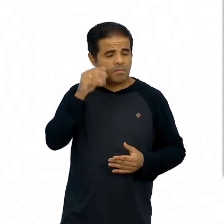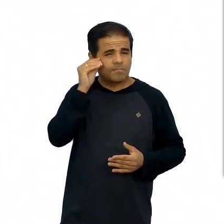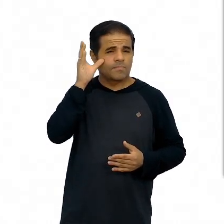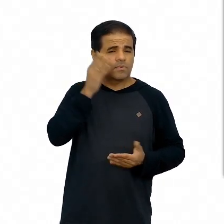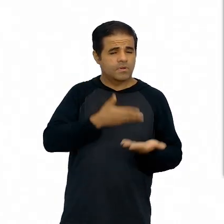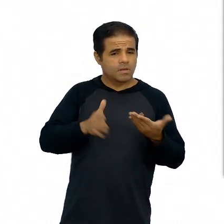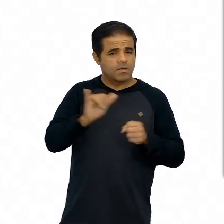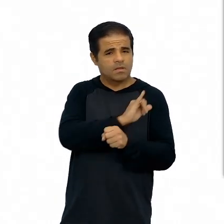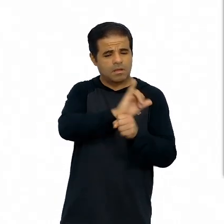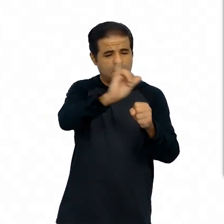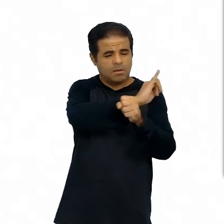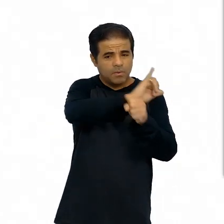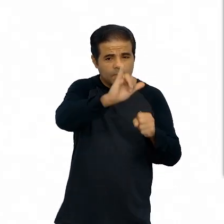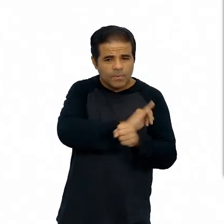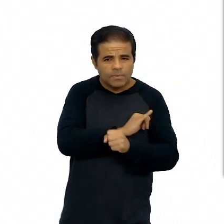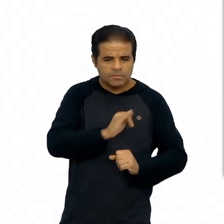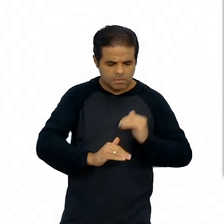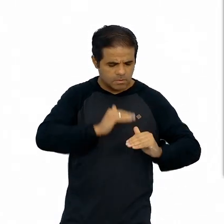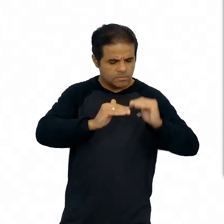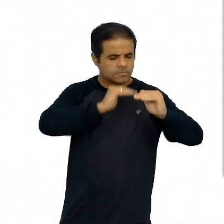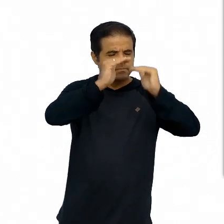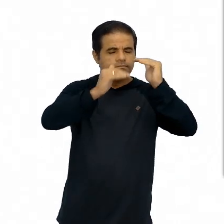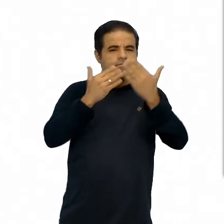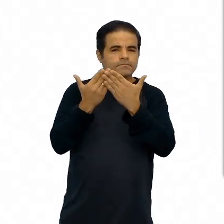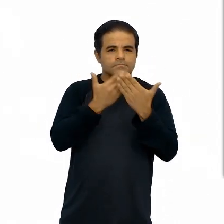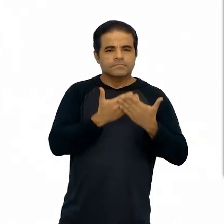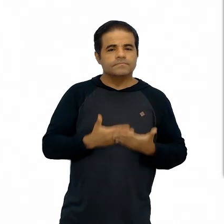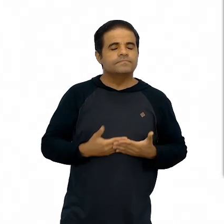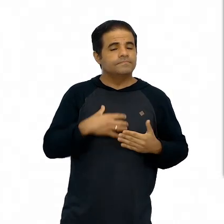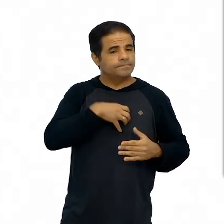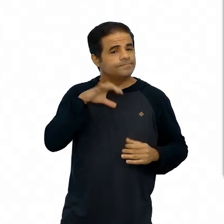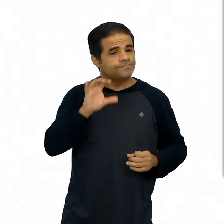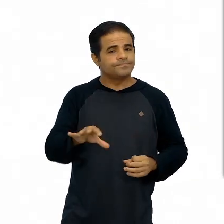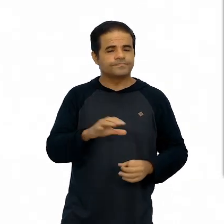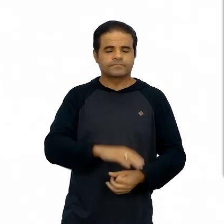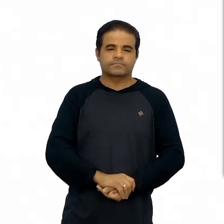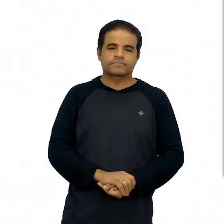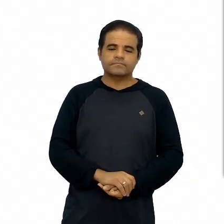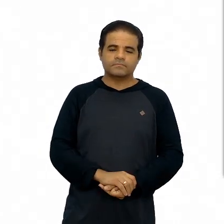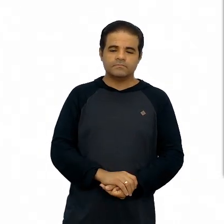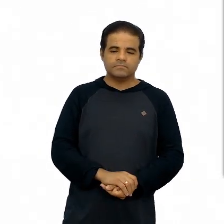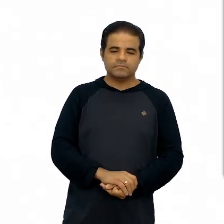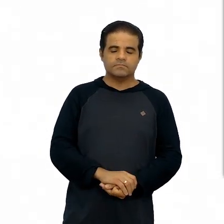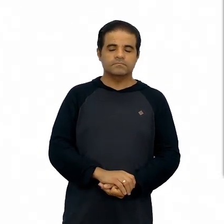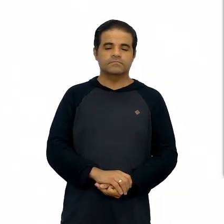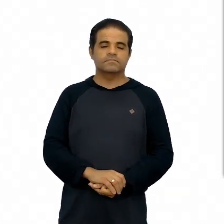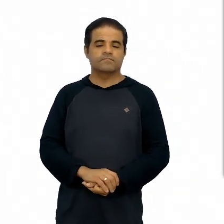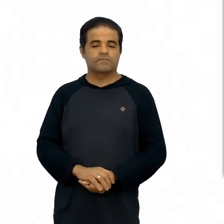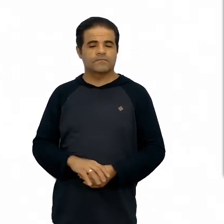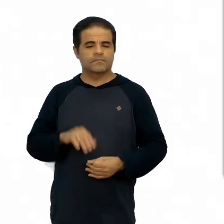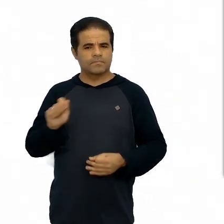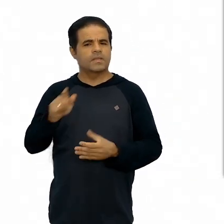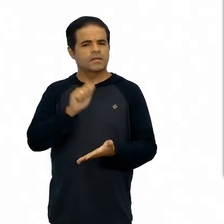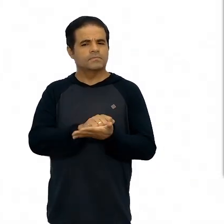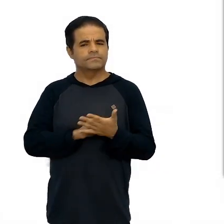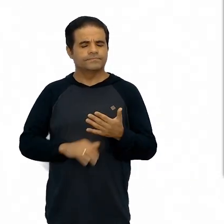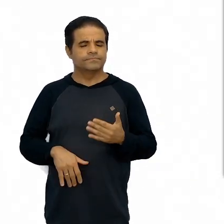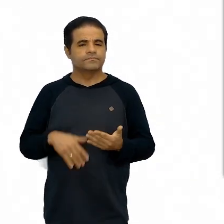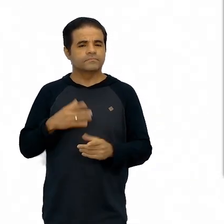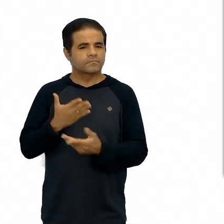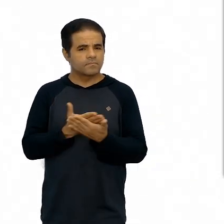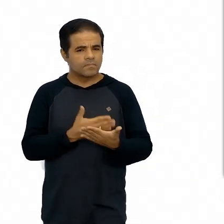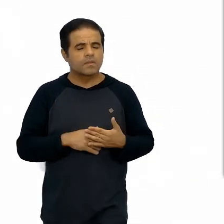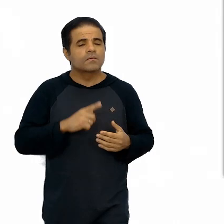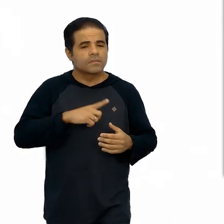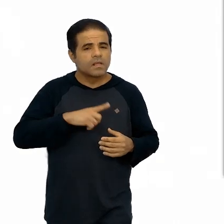das estratégias e do desenvolvimento do estudante. Nessa atividade, identificamos que os